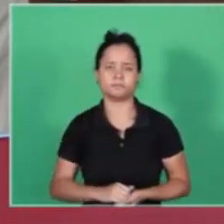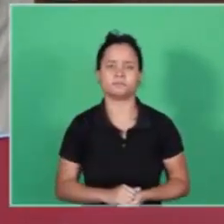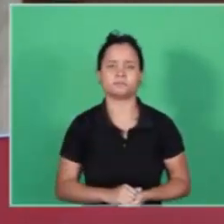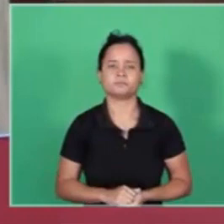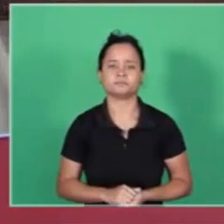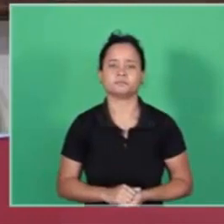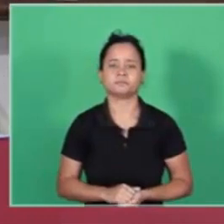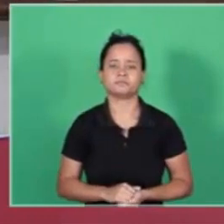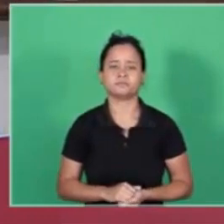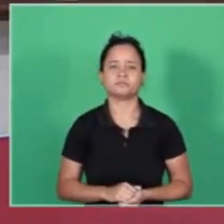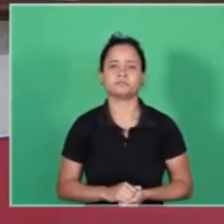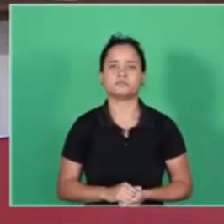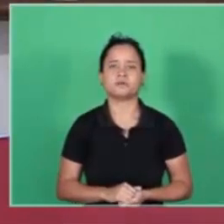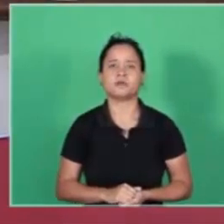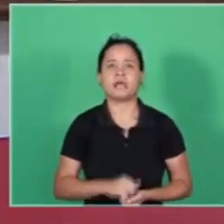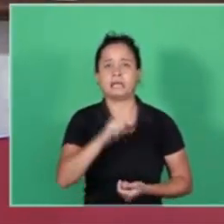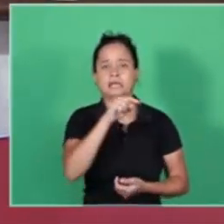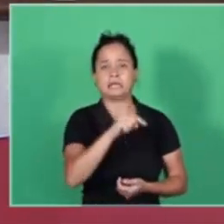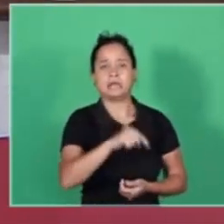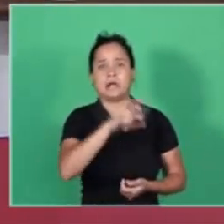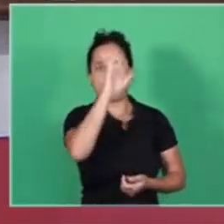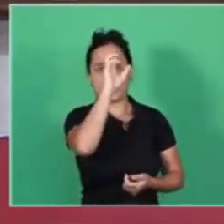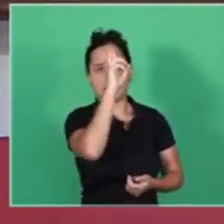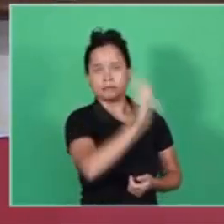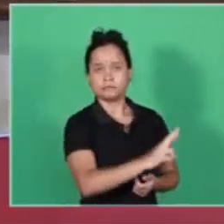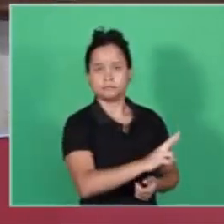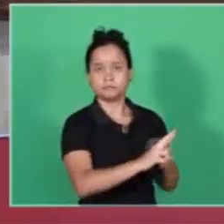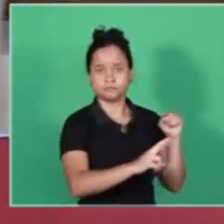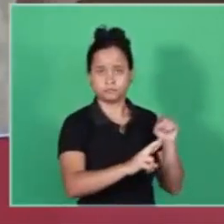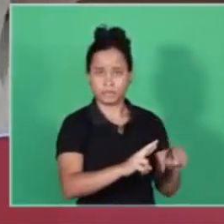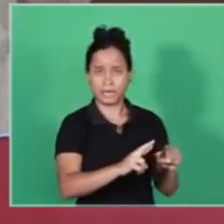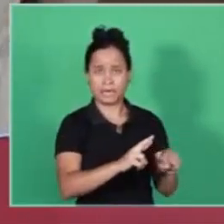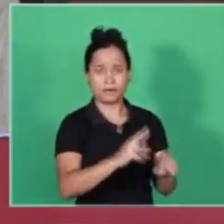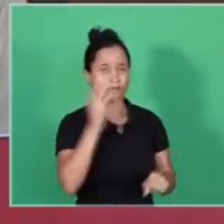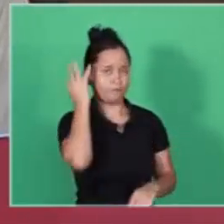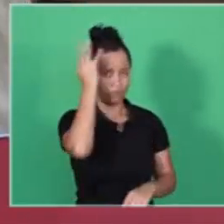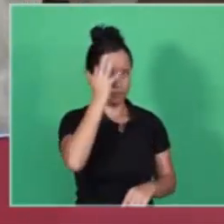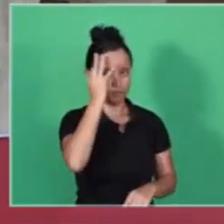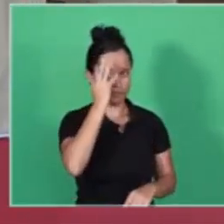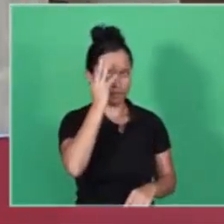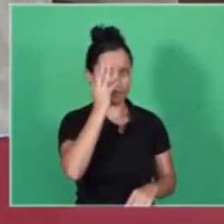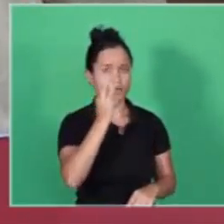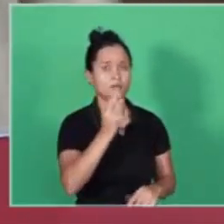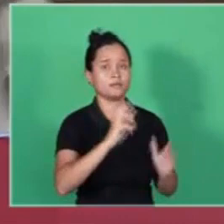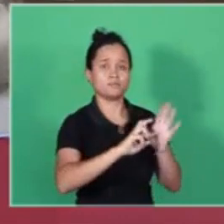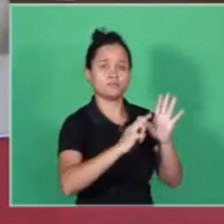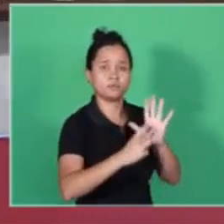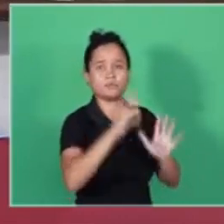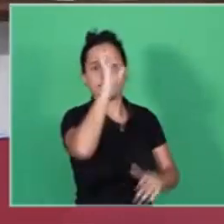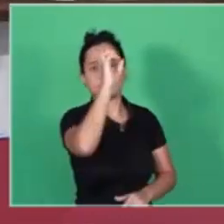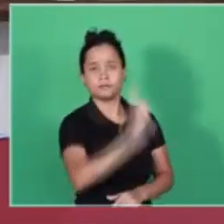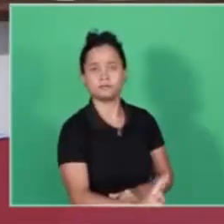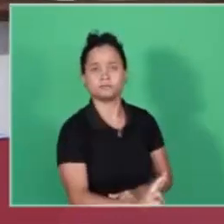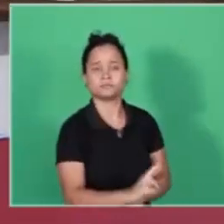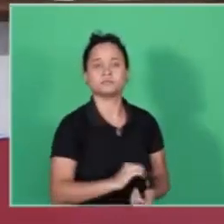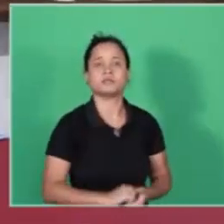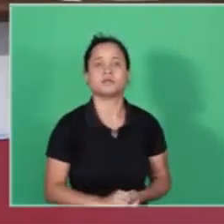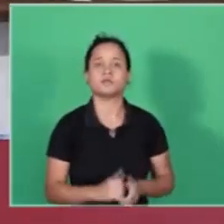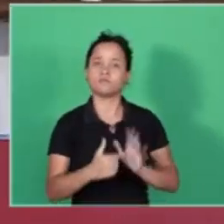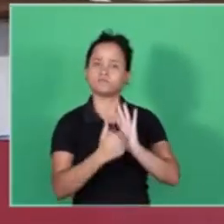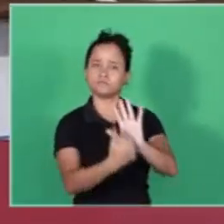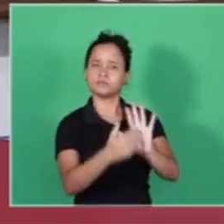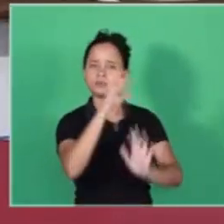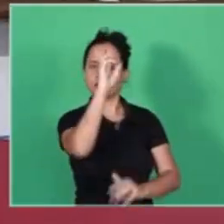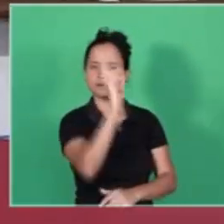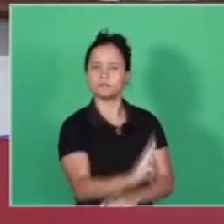Isto aqui então é razão. Filosofia é razão. Eu estou mostrando razão por quê? Eu estou